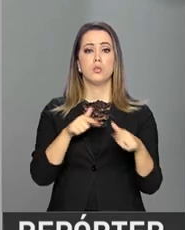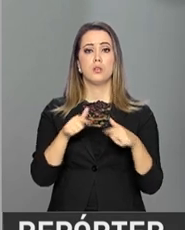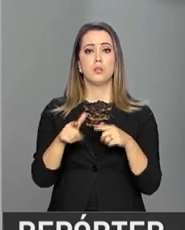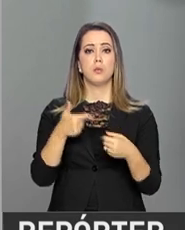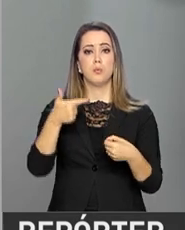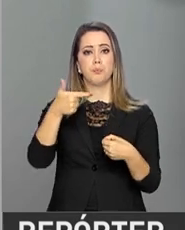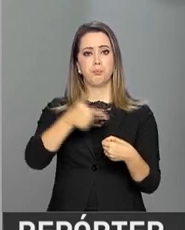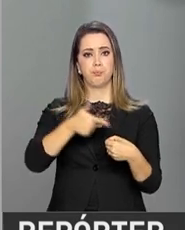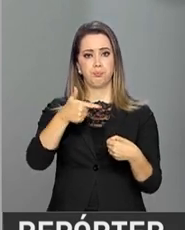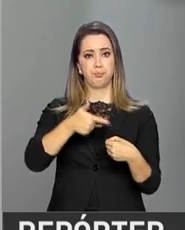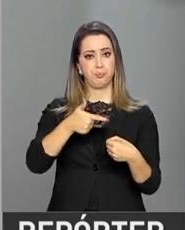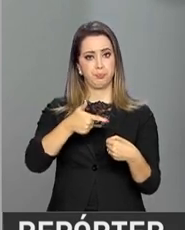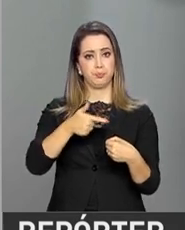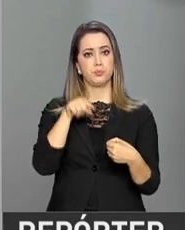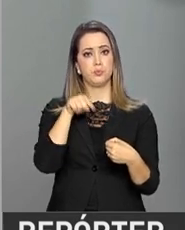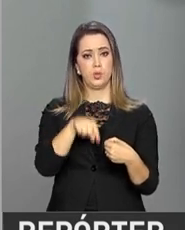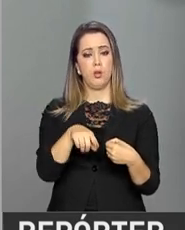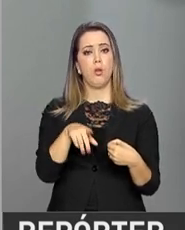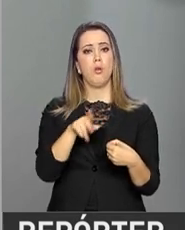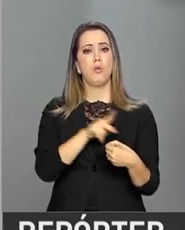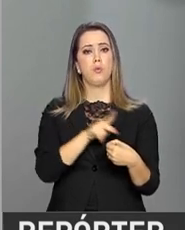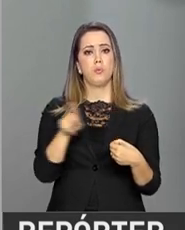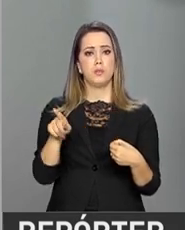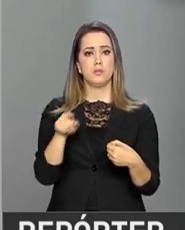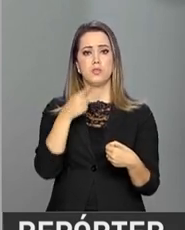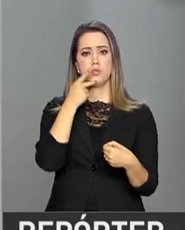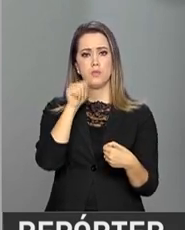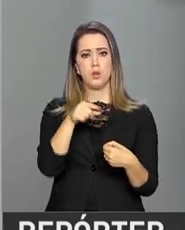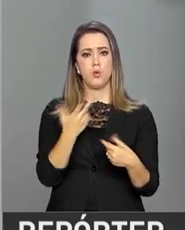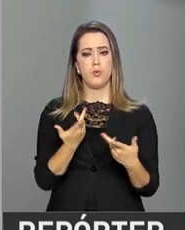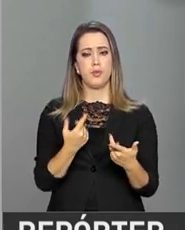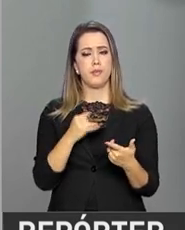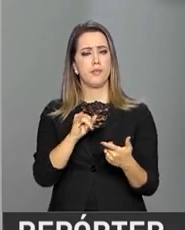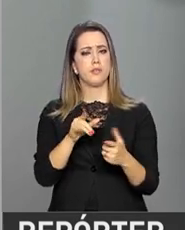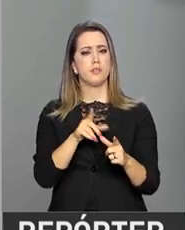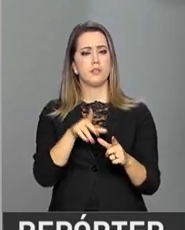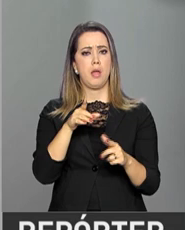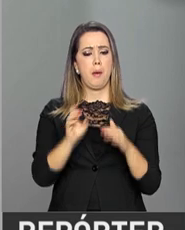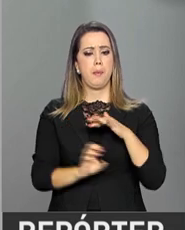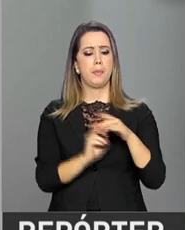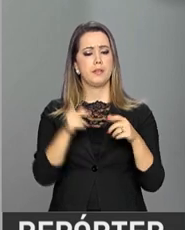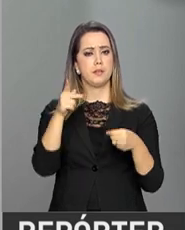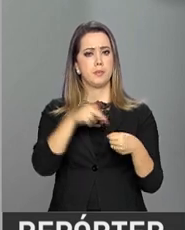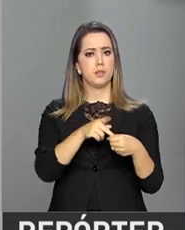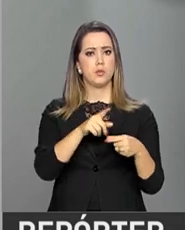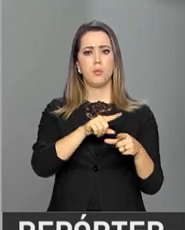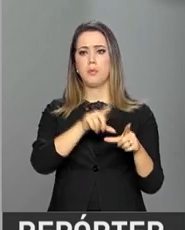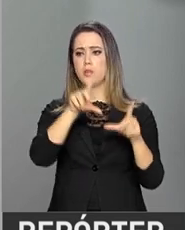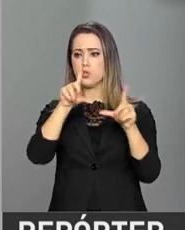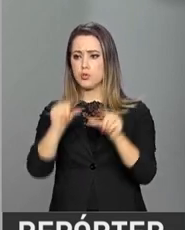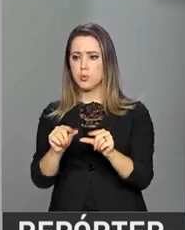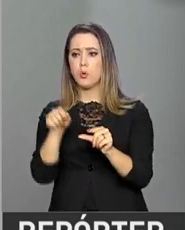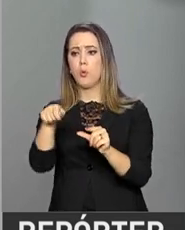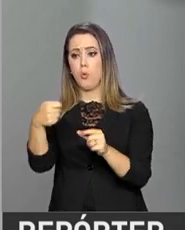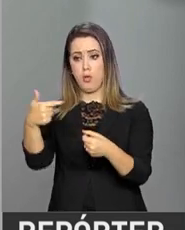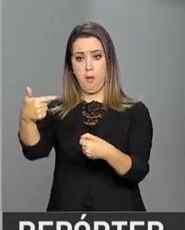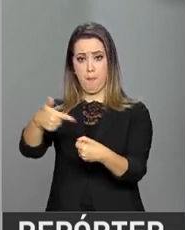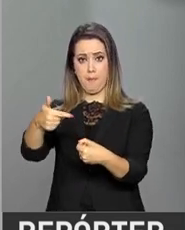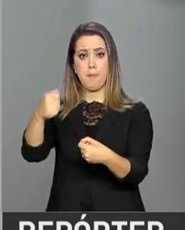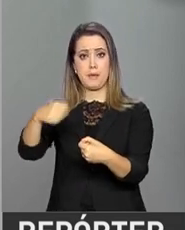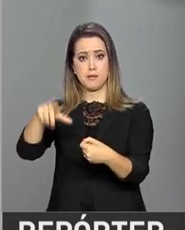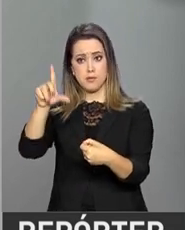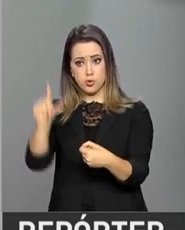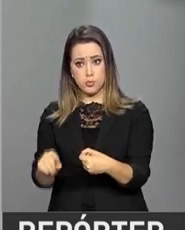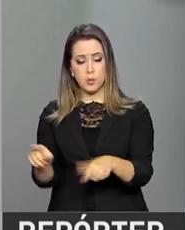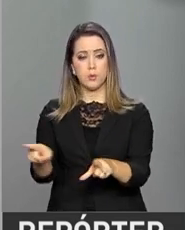postos de combustíveis para temer os preços quando reduzidos pela petrobras precisam chegar aos consumidores e por